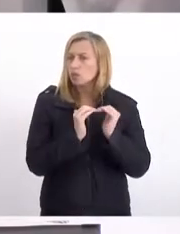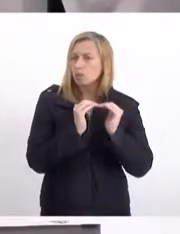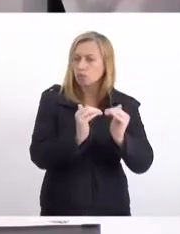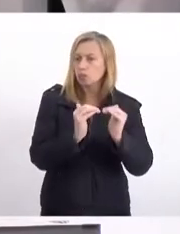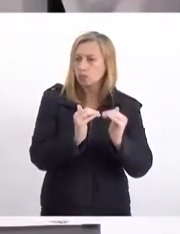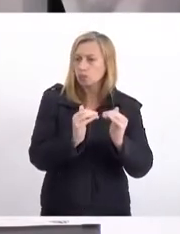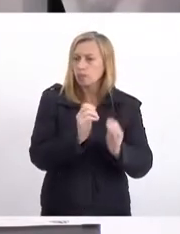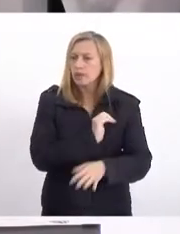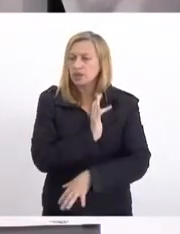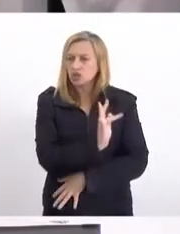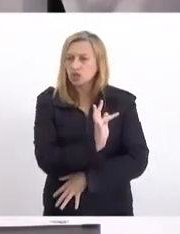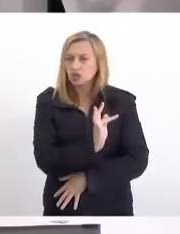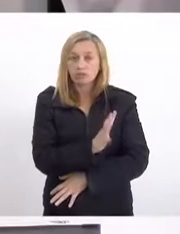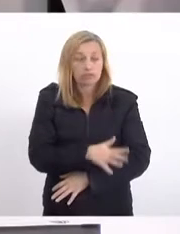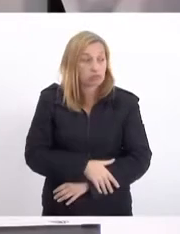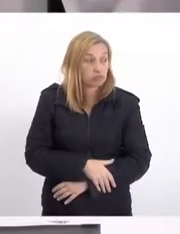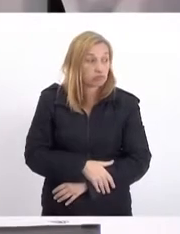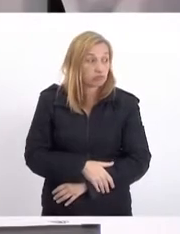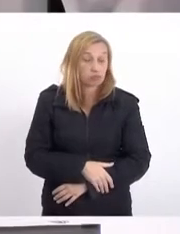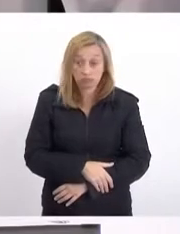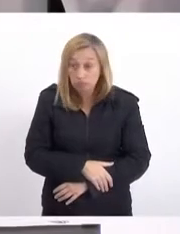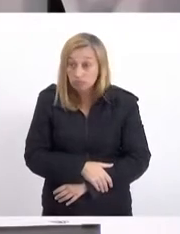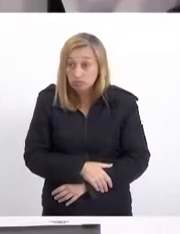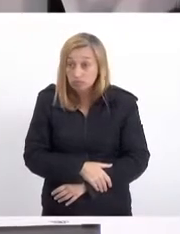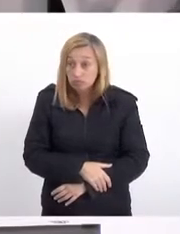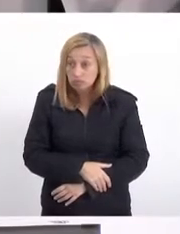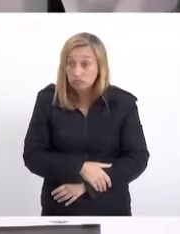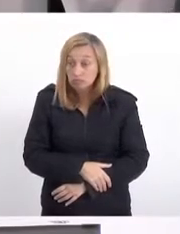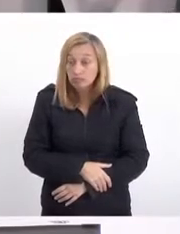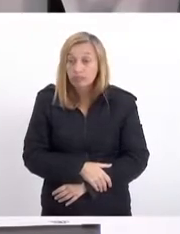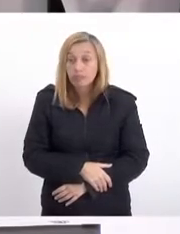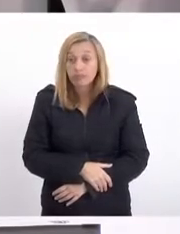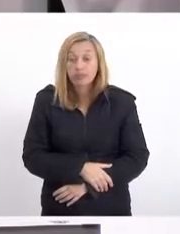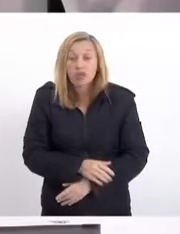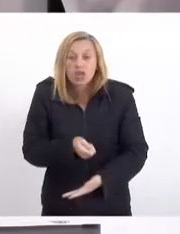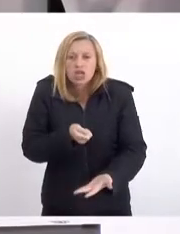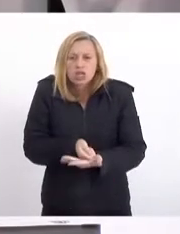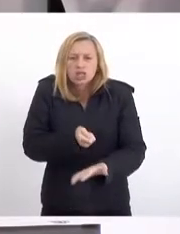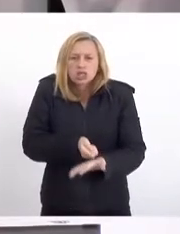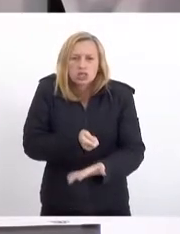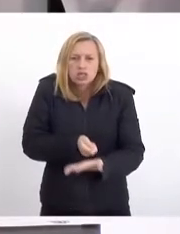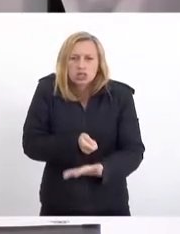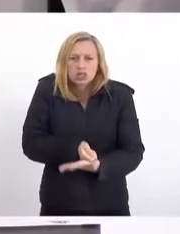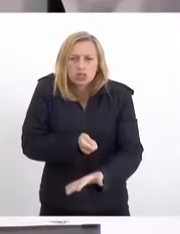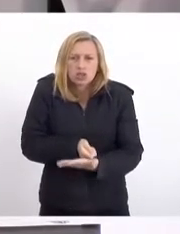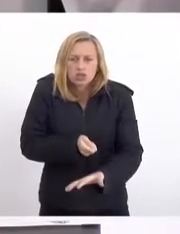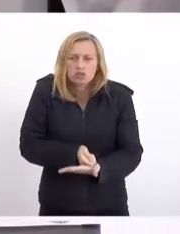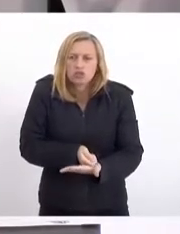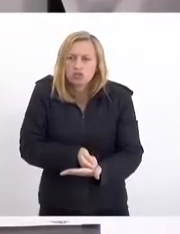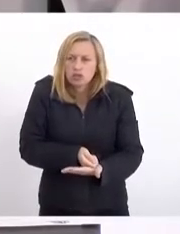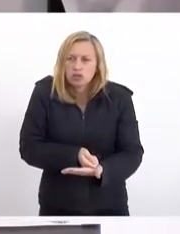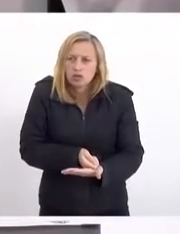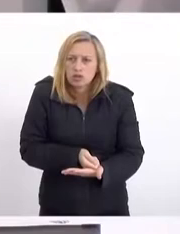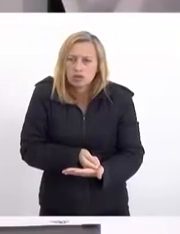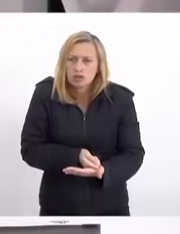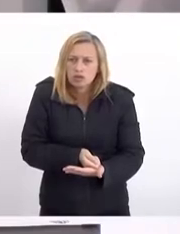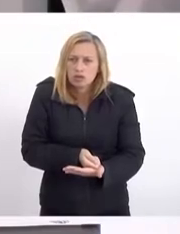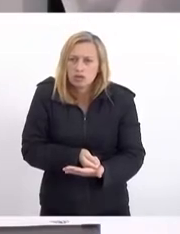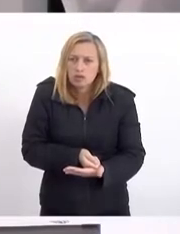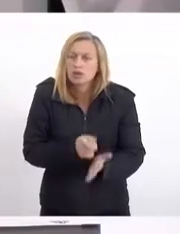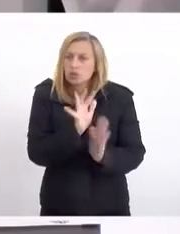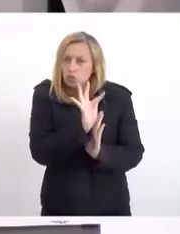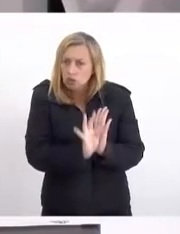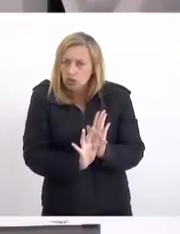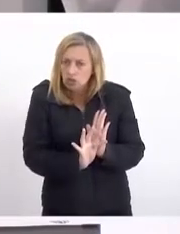Baixada. Precede a isso a gente exigir e colocar aqui no